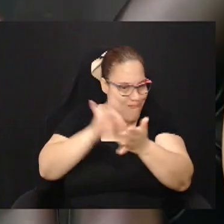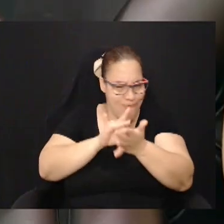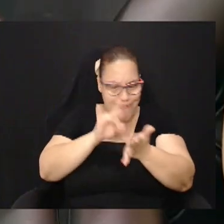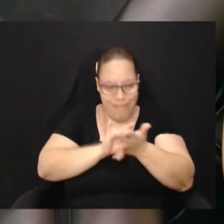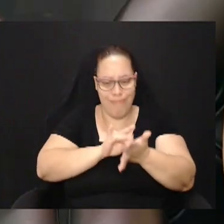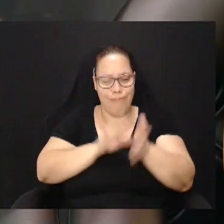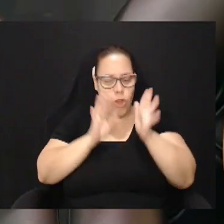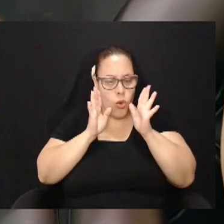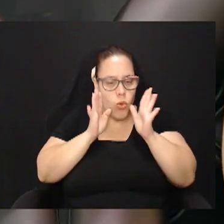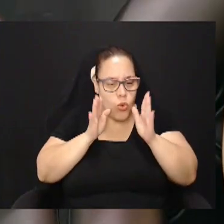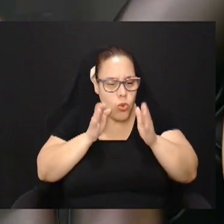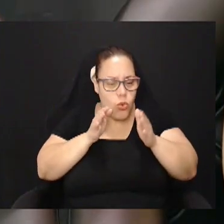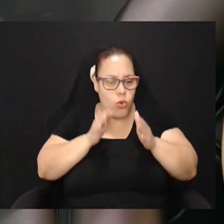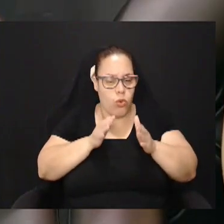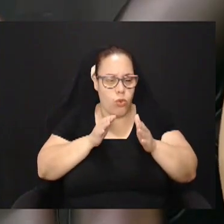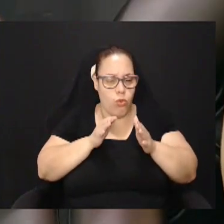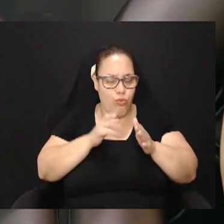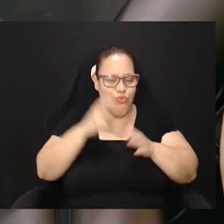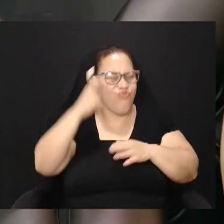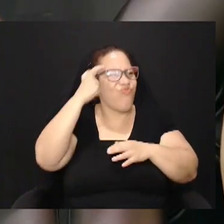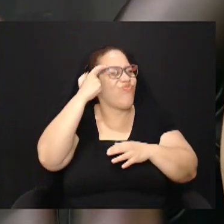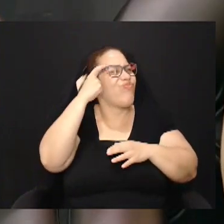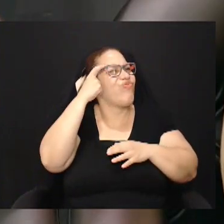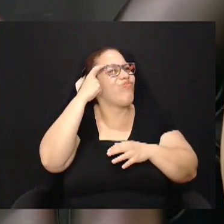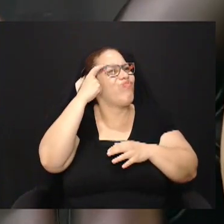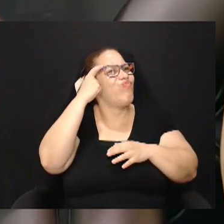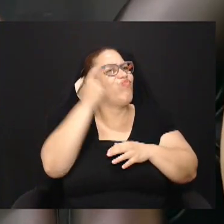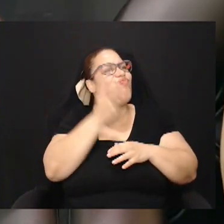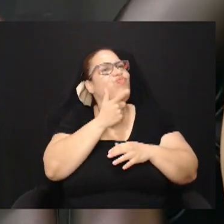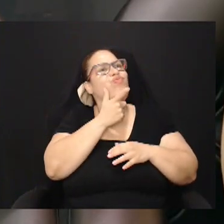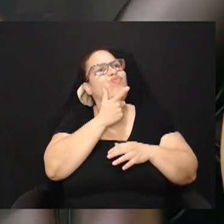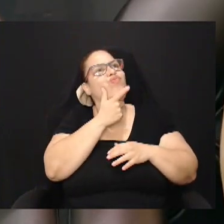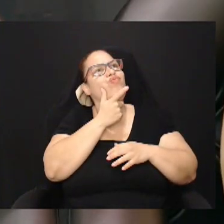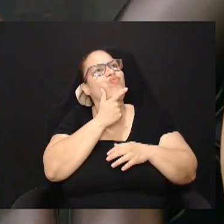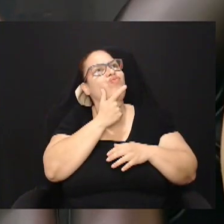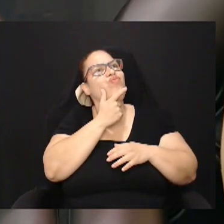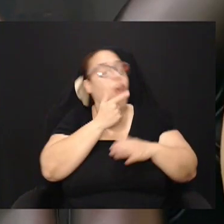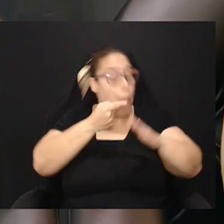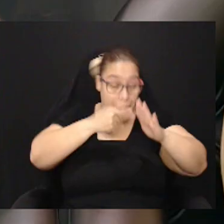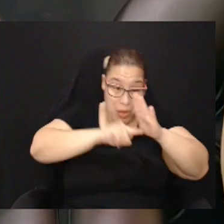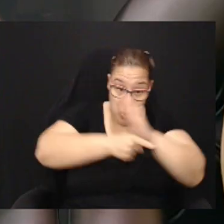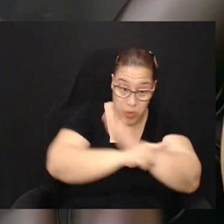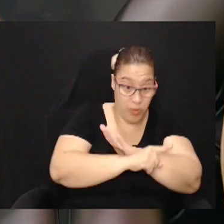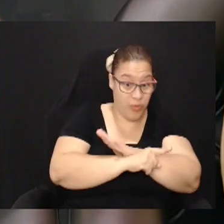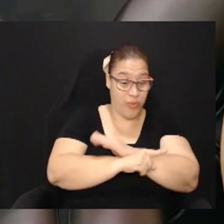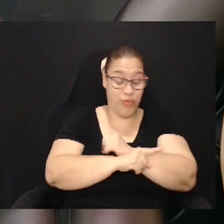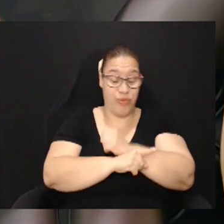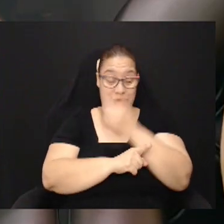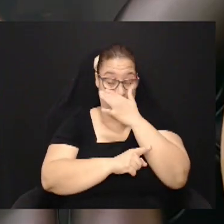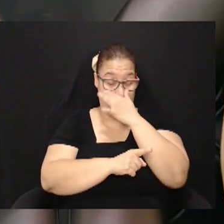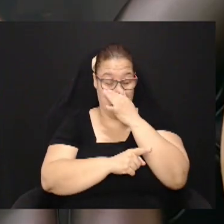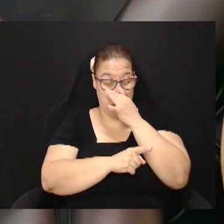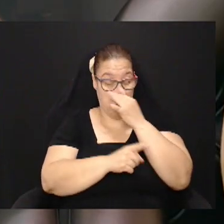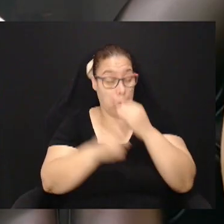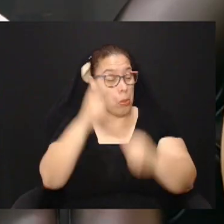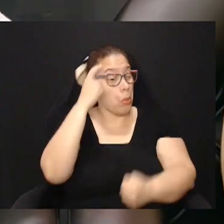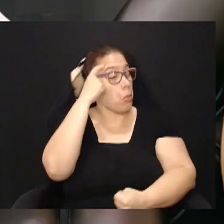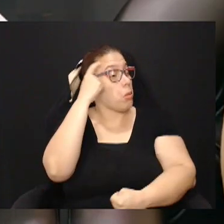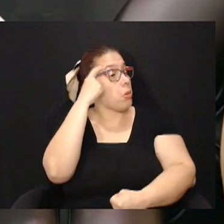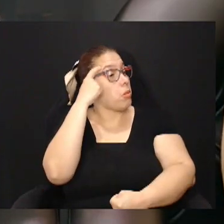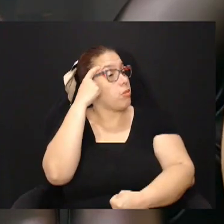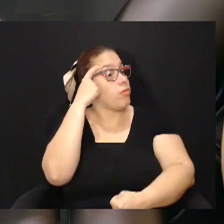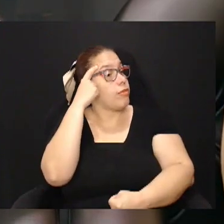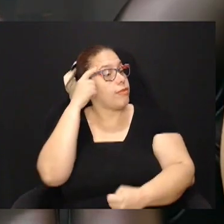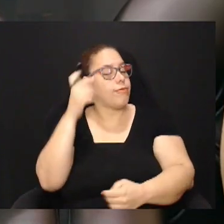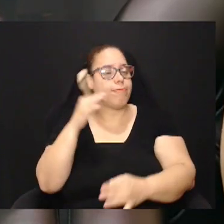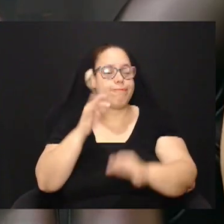de uma linha de raciocínio mais profunda, de uma linha de raciocínio mais